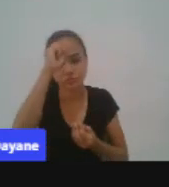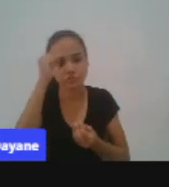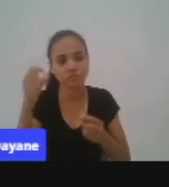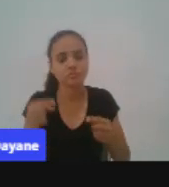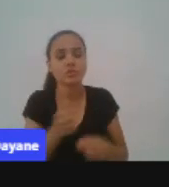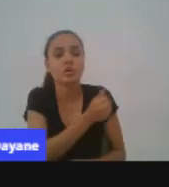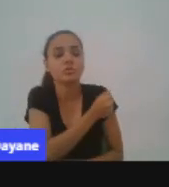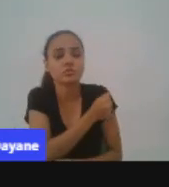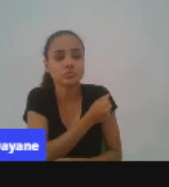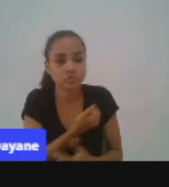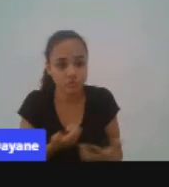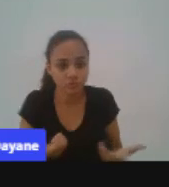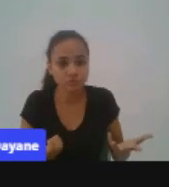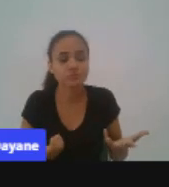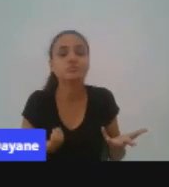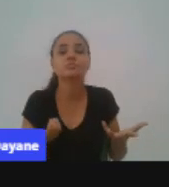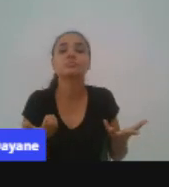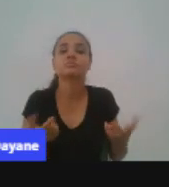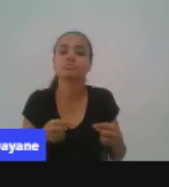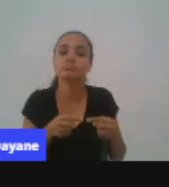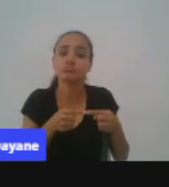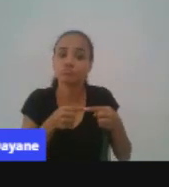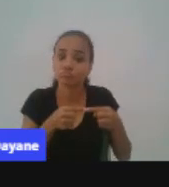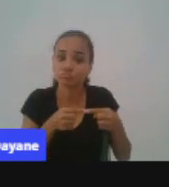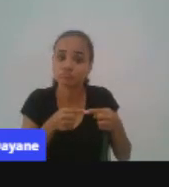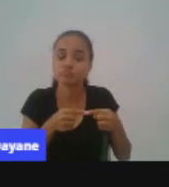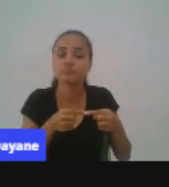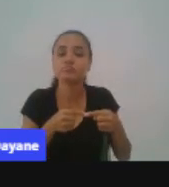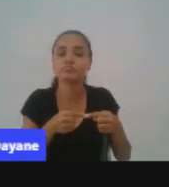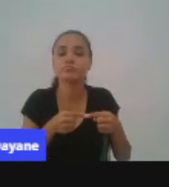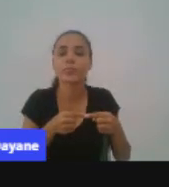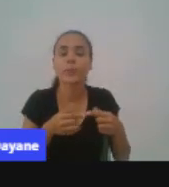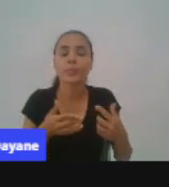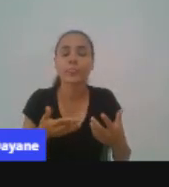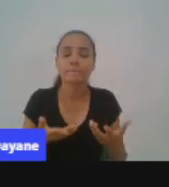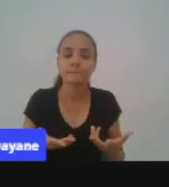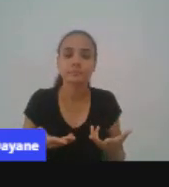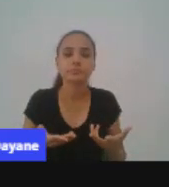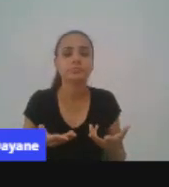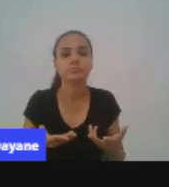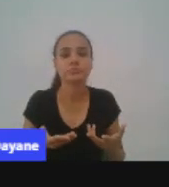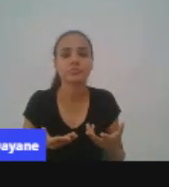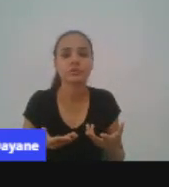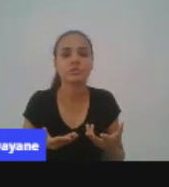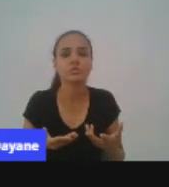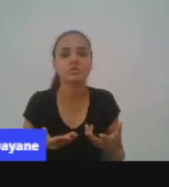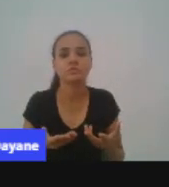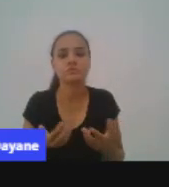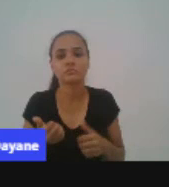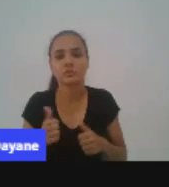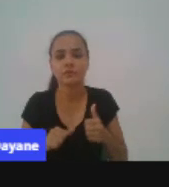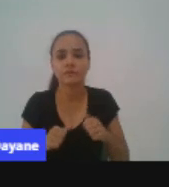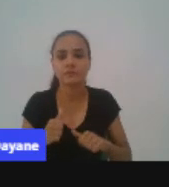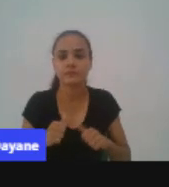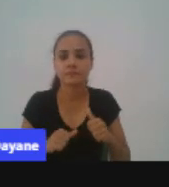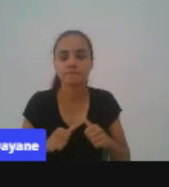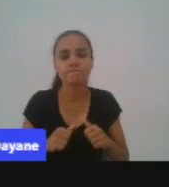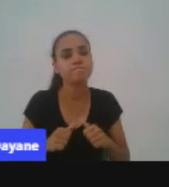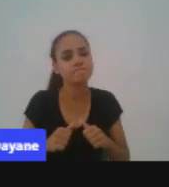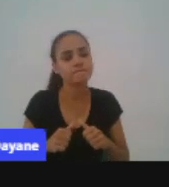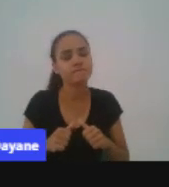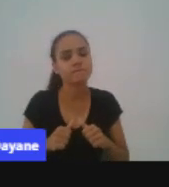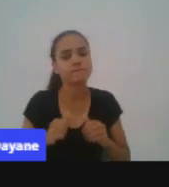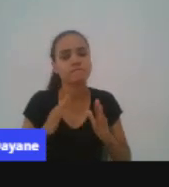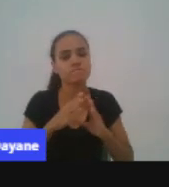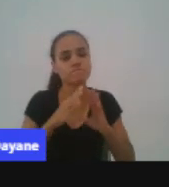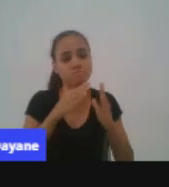recursos inovadores, o que vai proporcionar um alcance amplo e dinâmico aos educandos. Olha, como é que eu vejo isso? Ao chegar na minha unidade escolar, se eu já